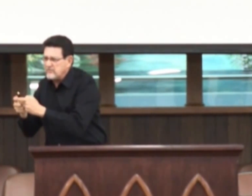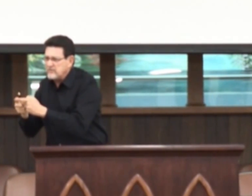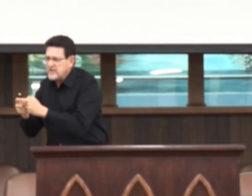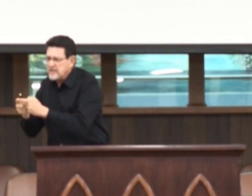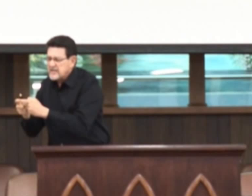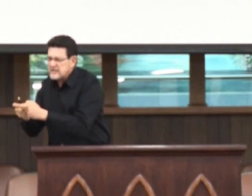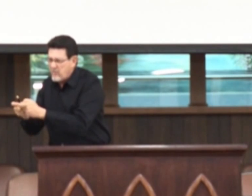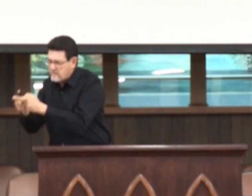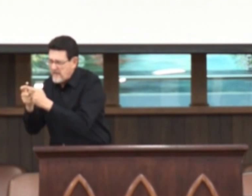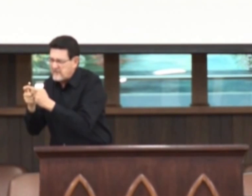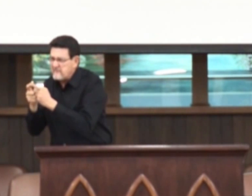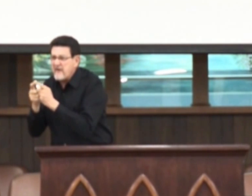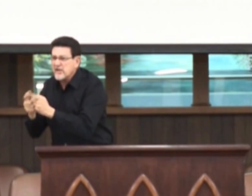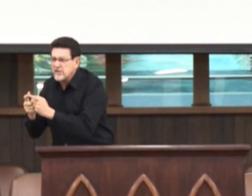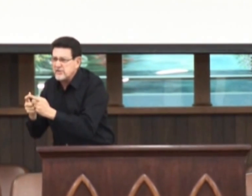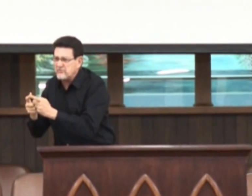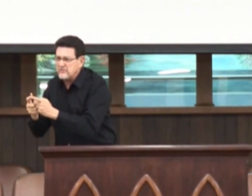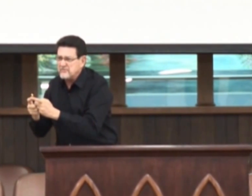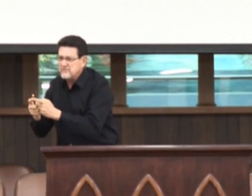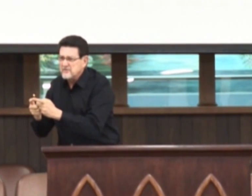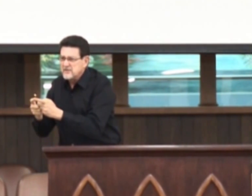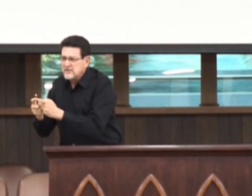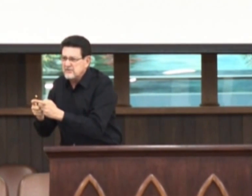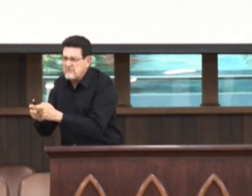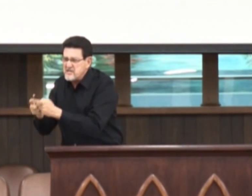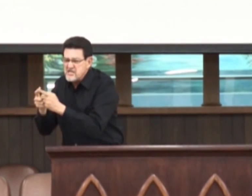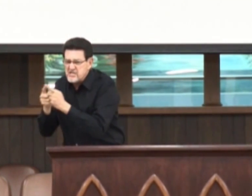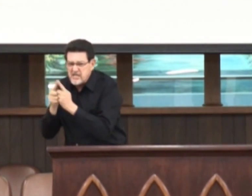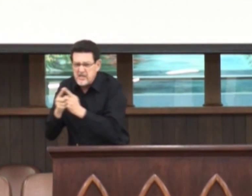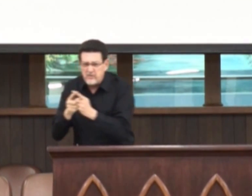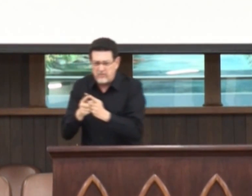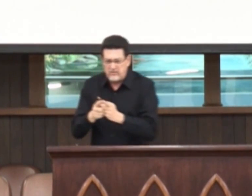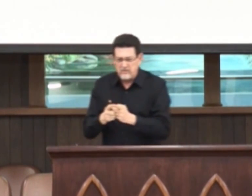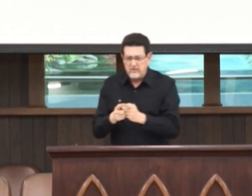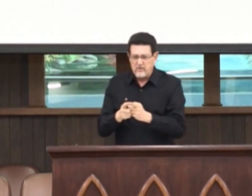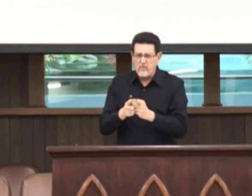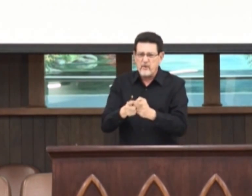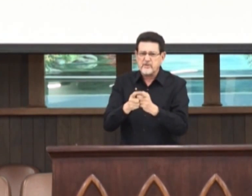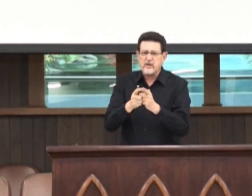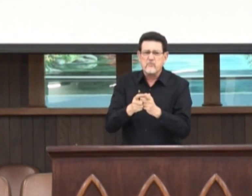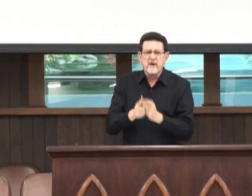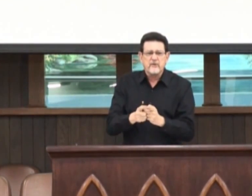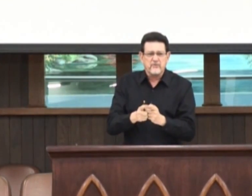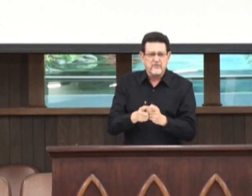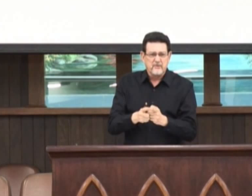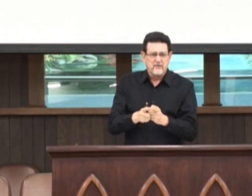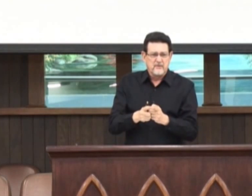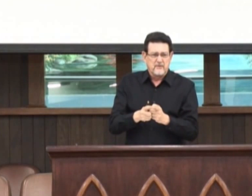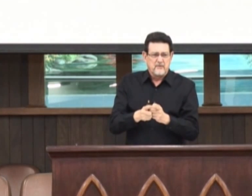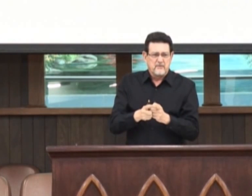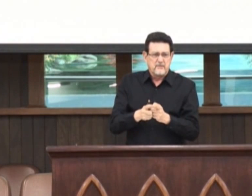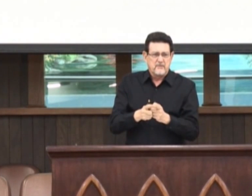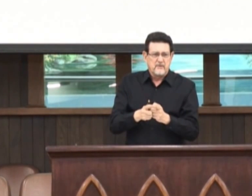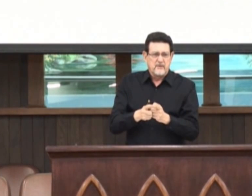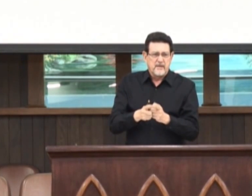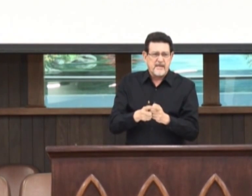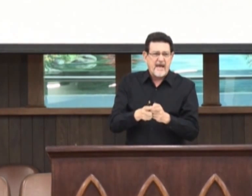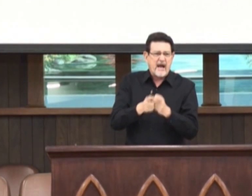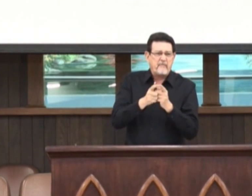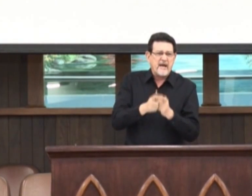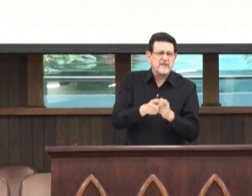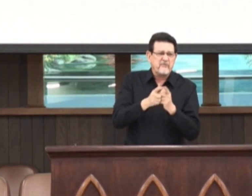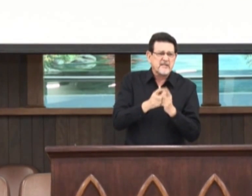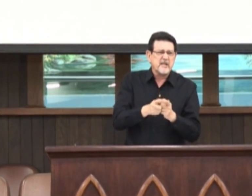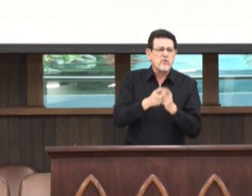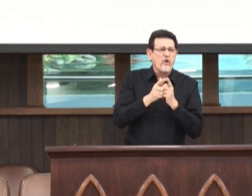nocivo, tão perverso, tão indigno como é o ser humano, que